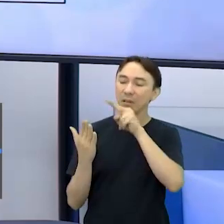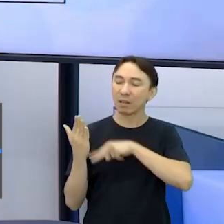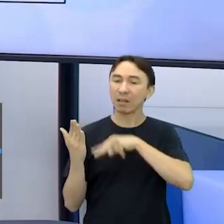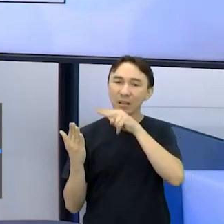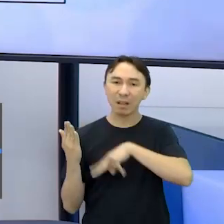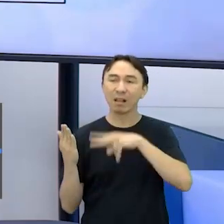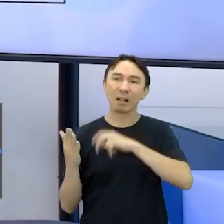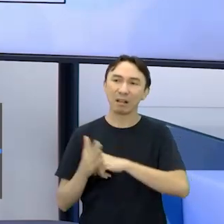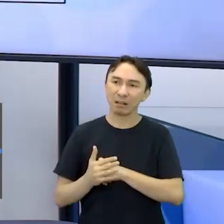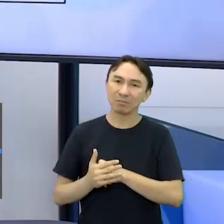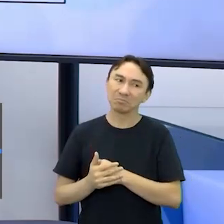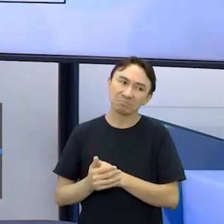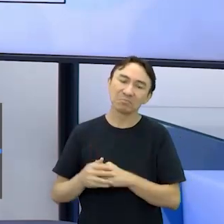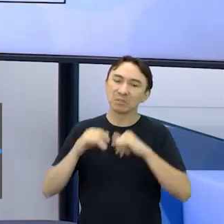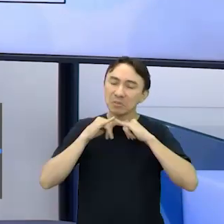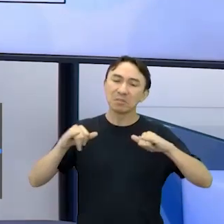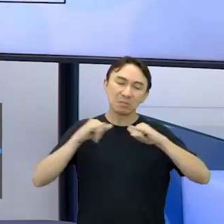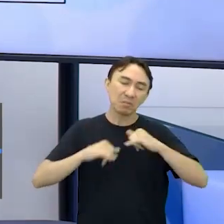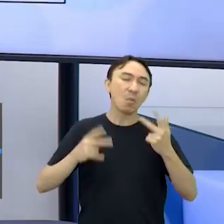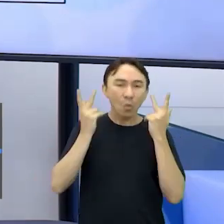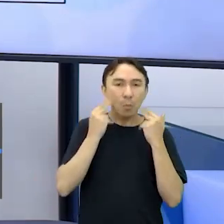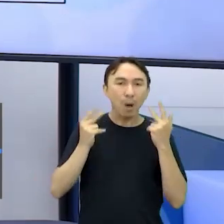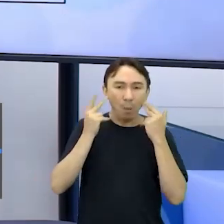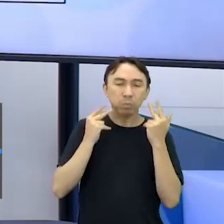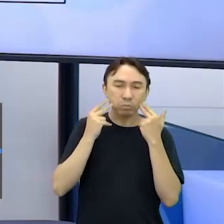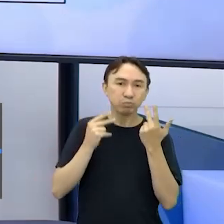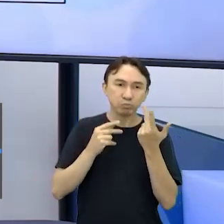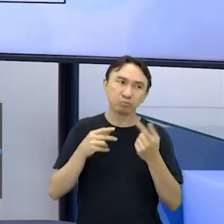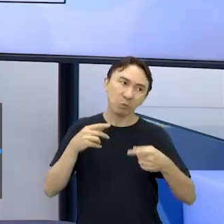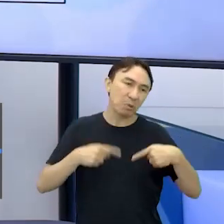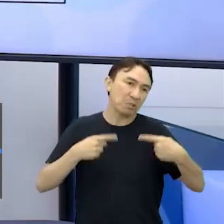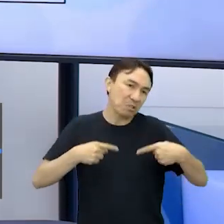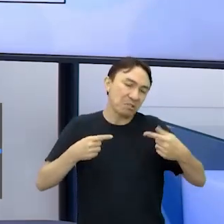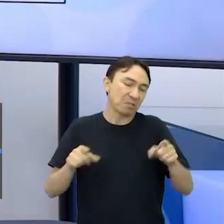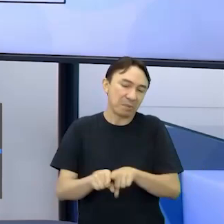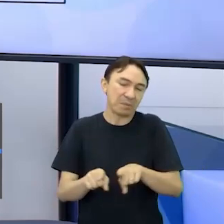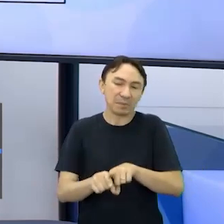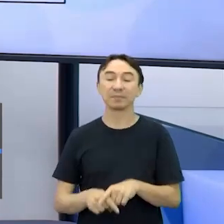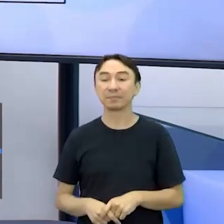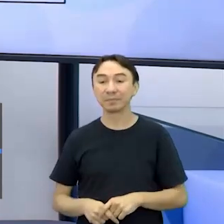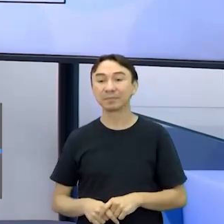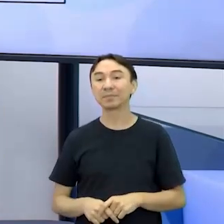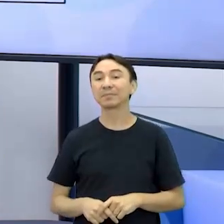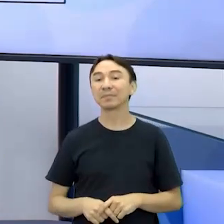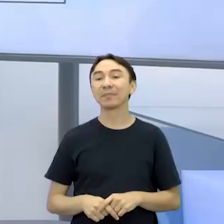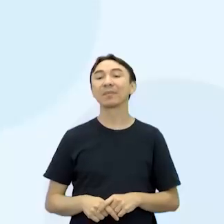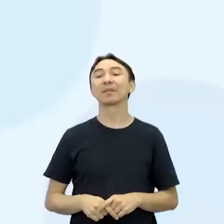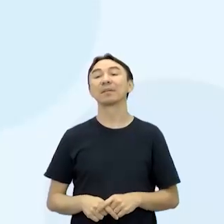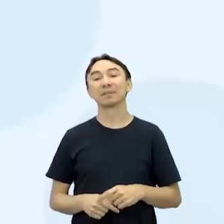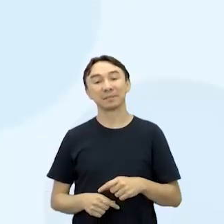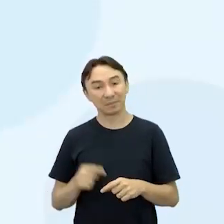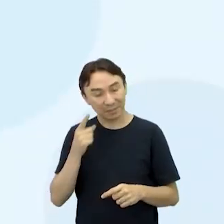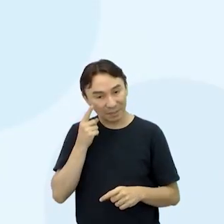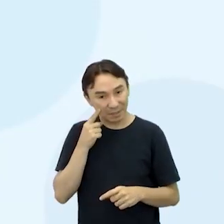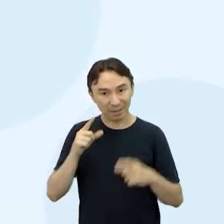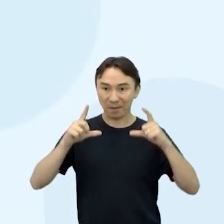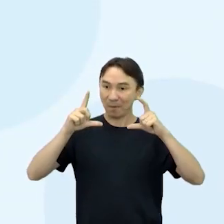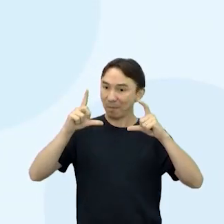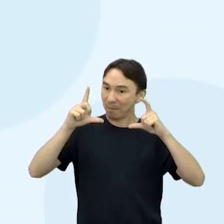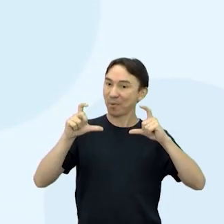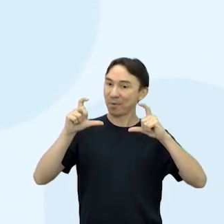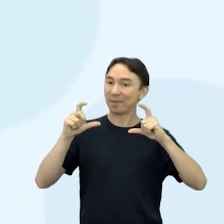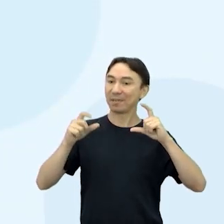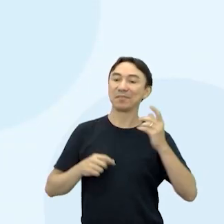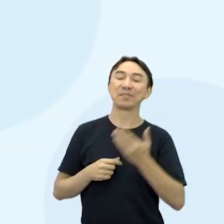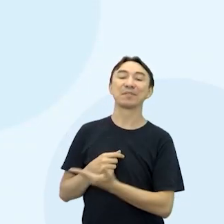notícias políticas e tal. Estão aí. Certo? Belezinha? Podemos seguir. Ah, não! Na tela, você vai dar um print agora. Vou até dar um